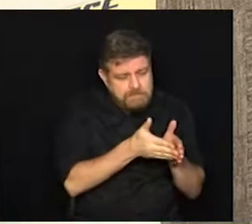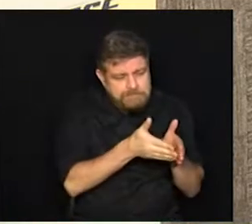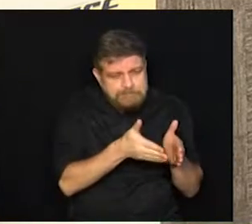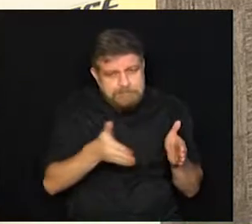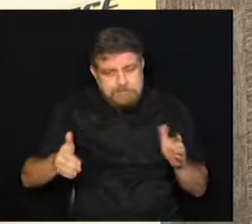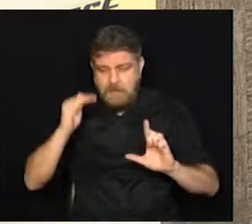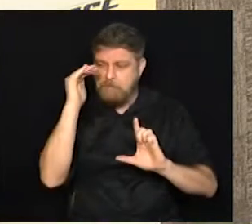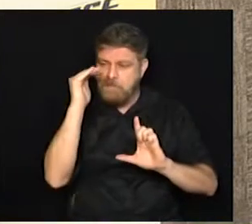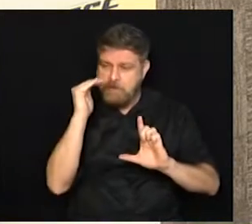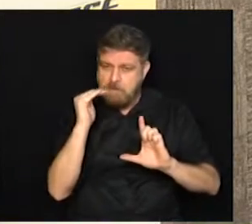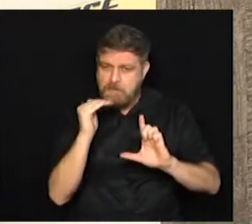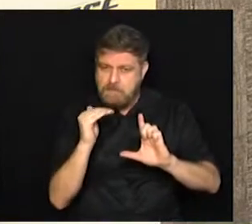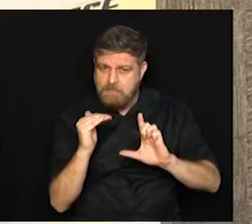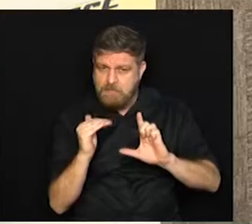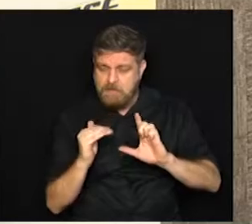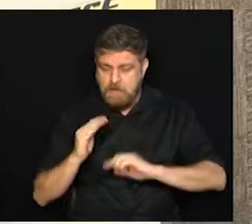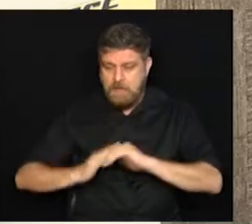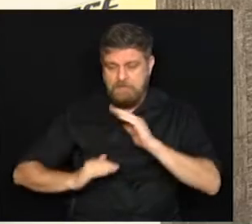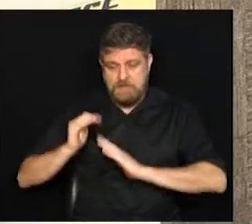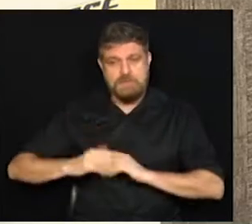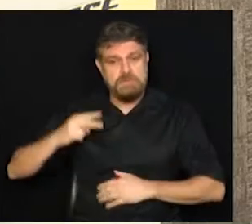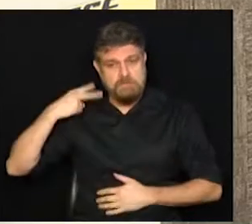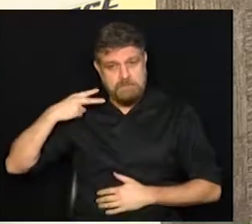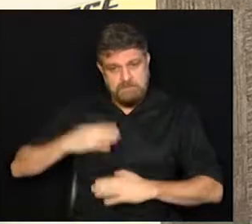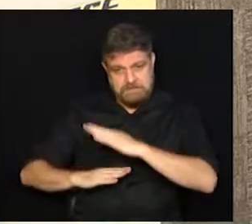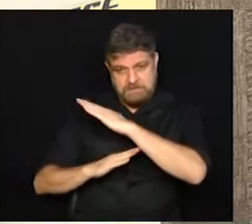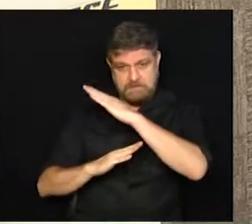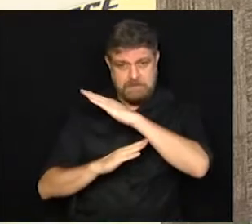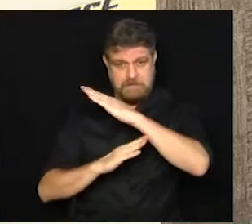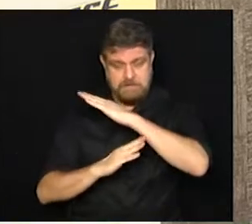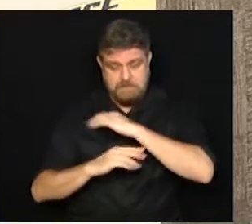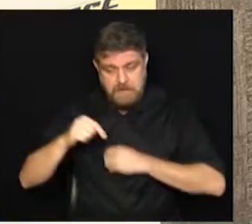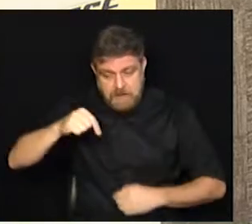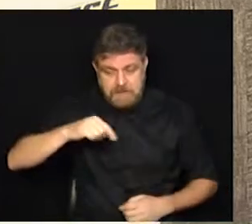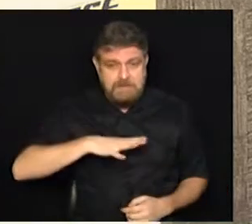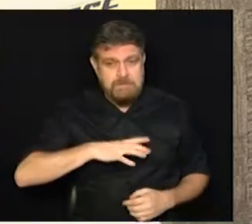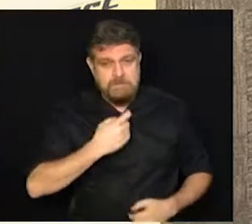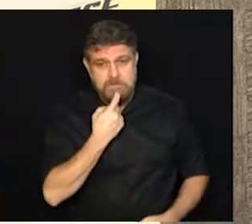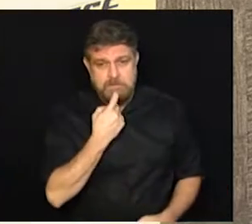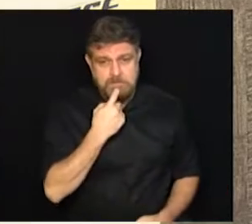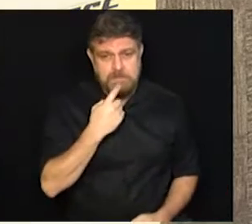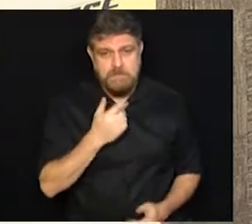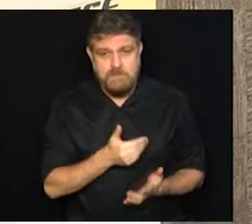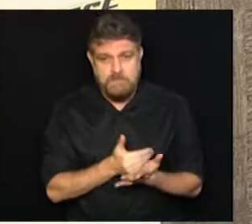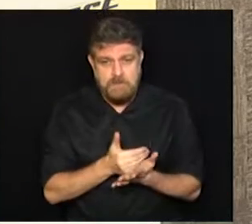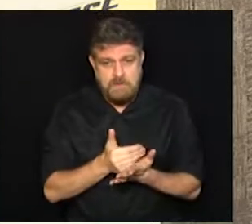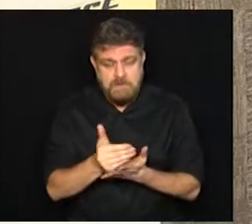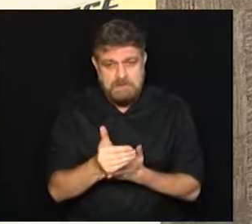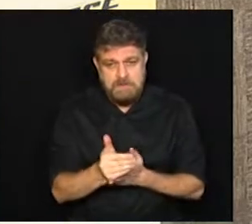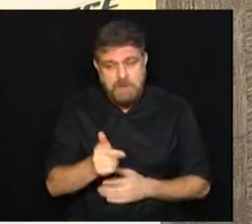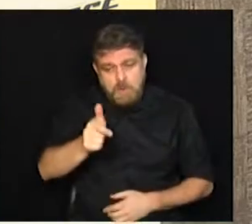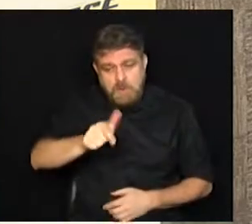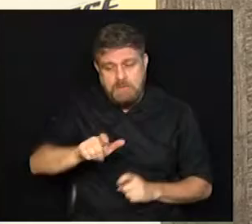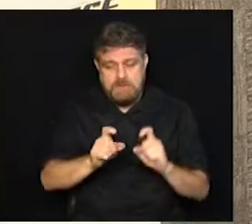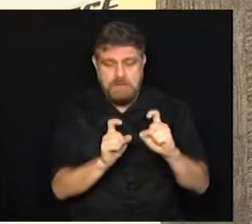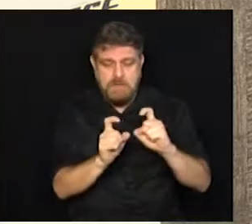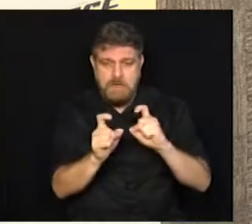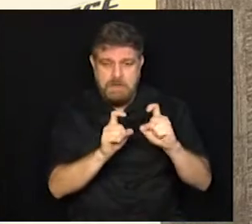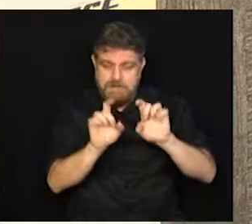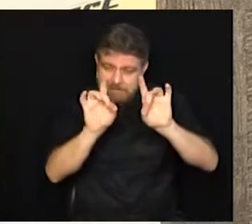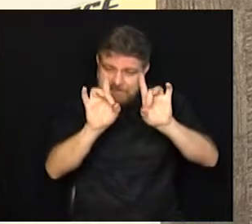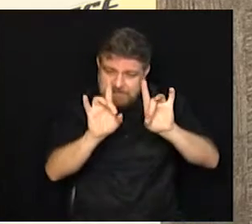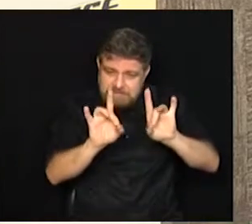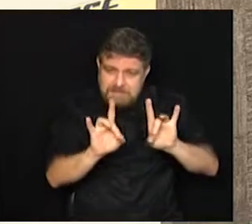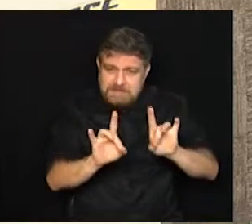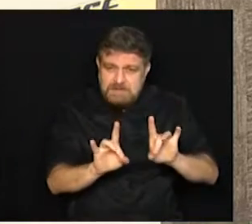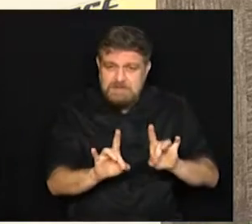programação de atividades legislativas aqui no plenário da Câmara Municipal de Campinas para dar início a mais uma reunião